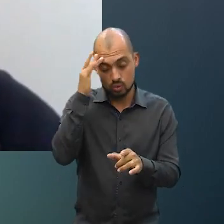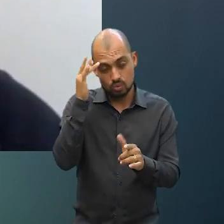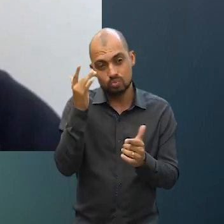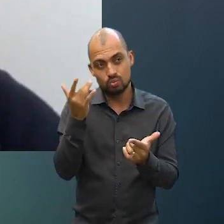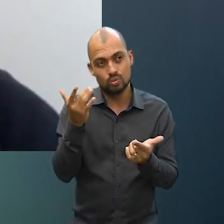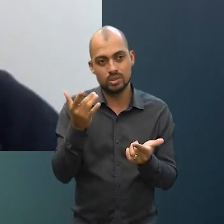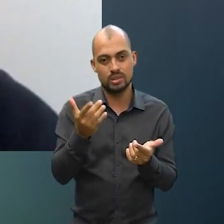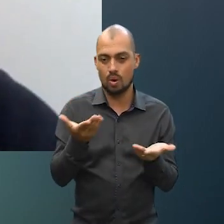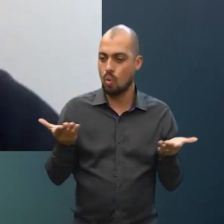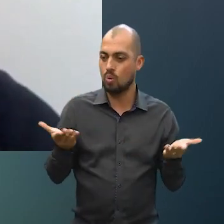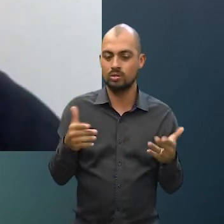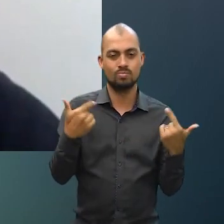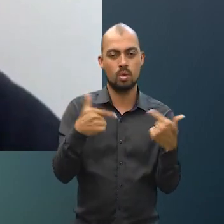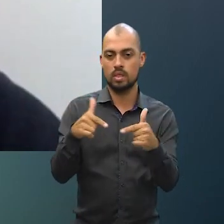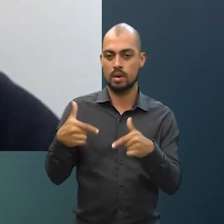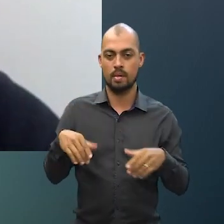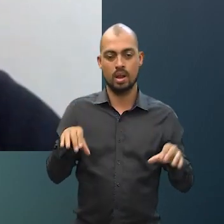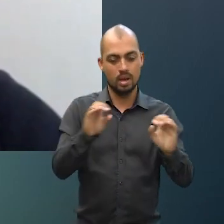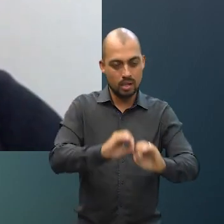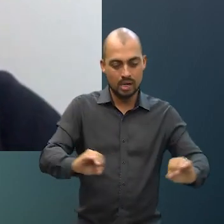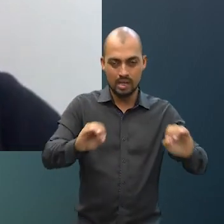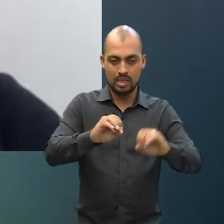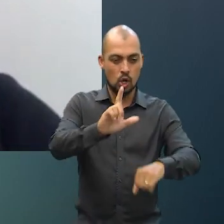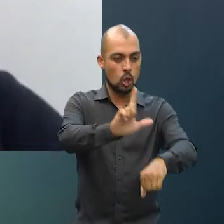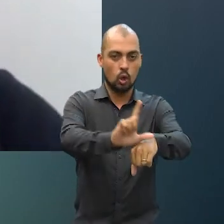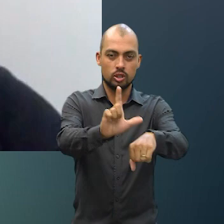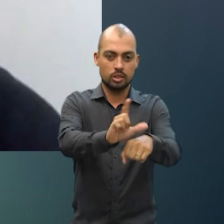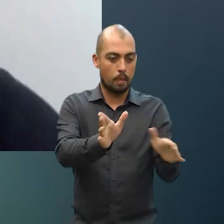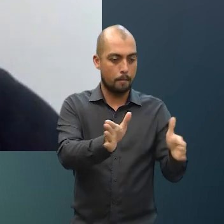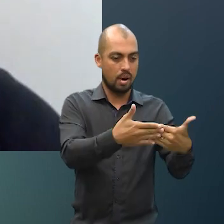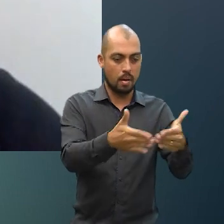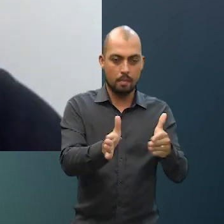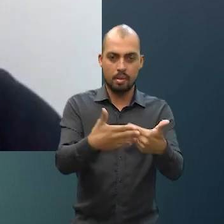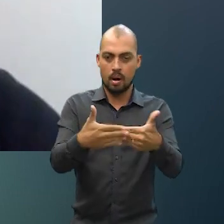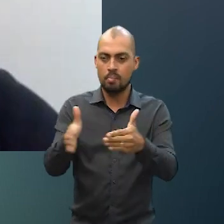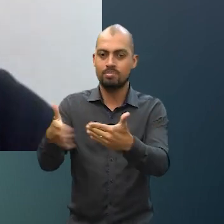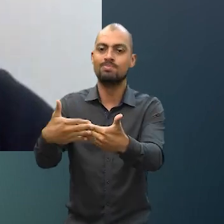né, trabalhando porque muitos comércios estão fechados,